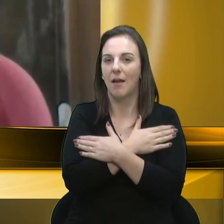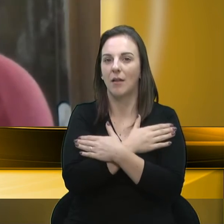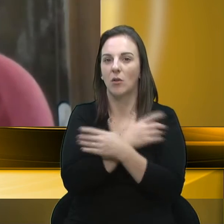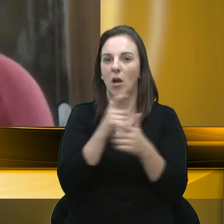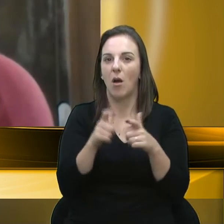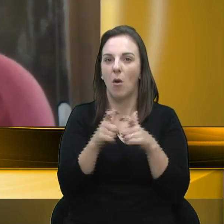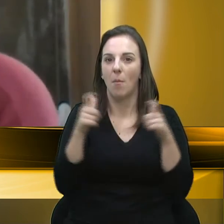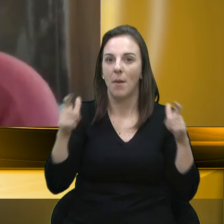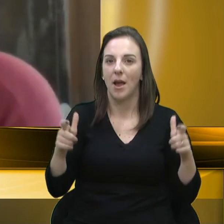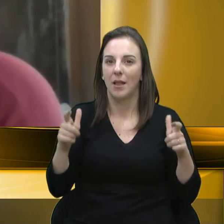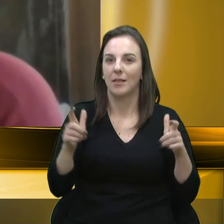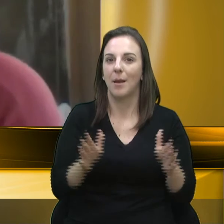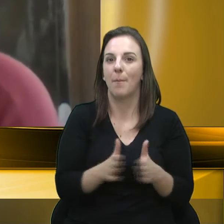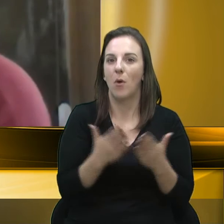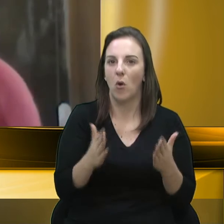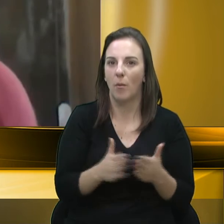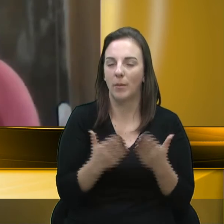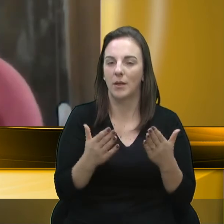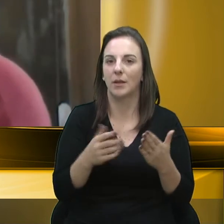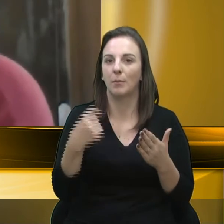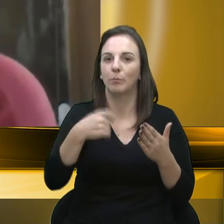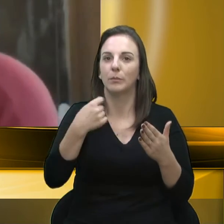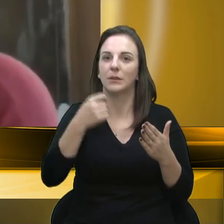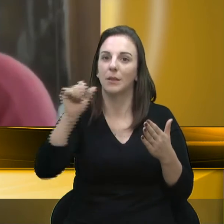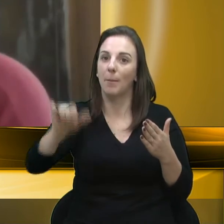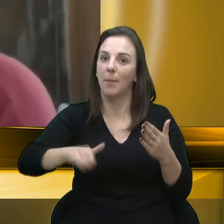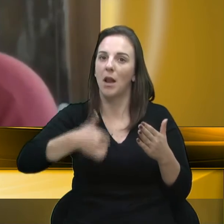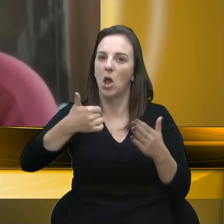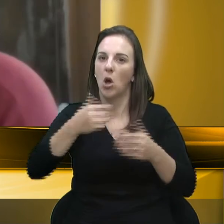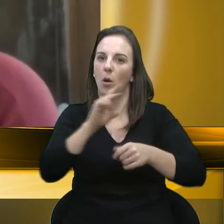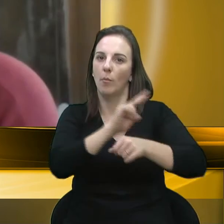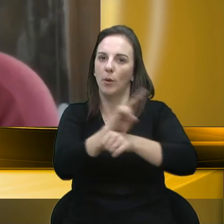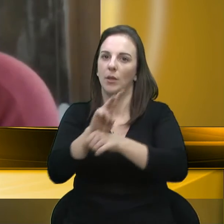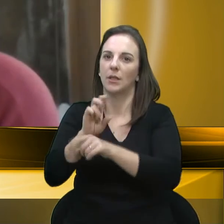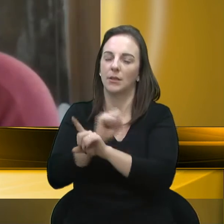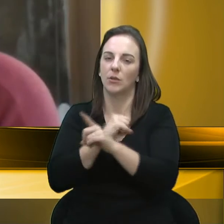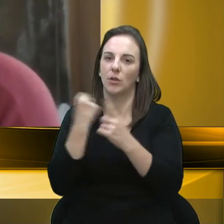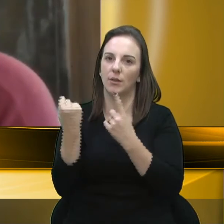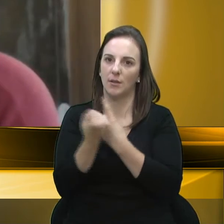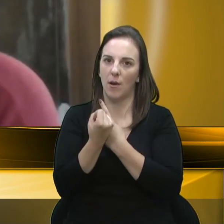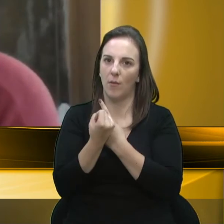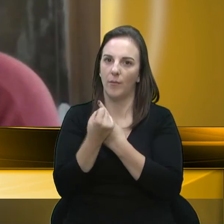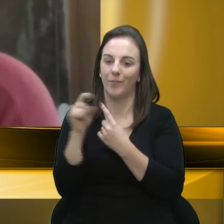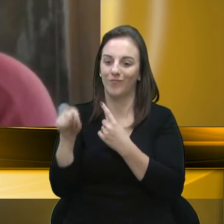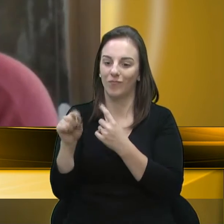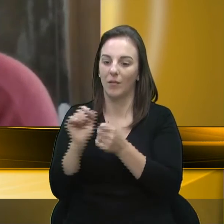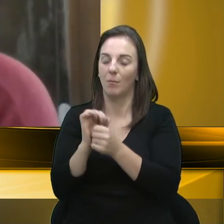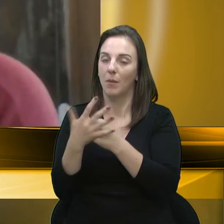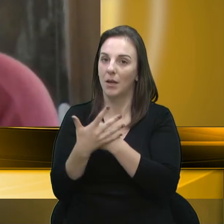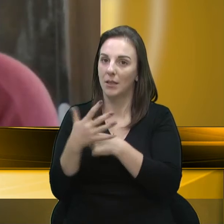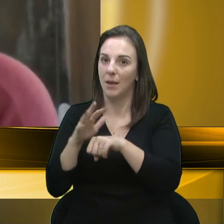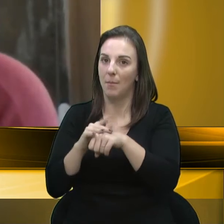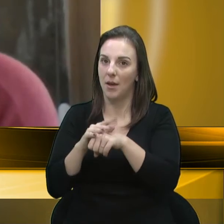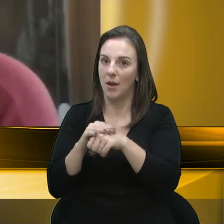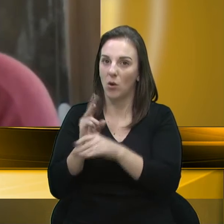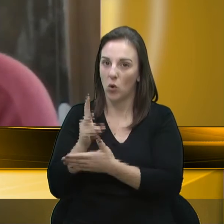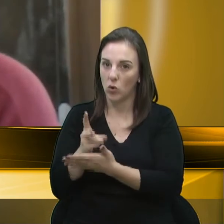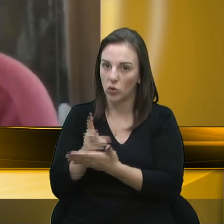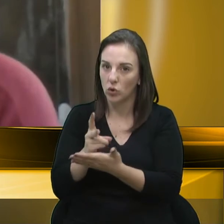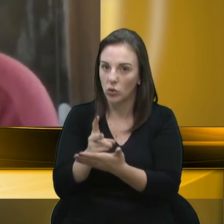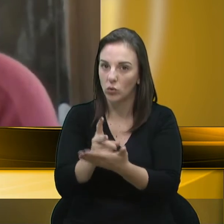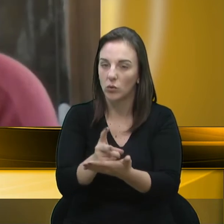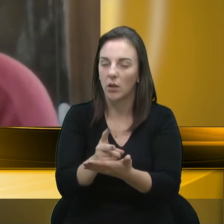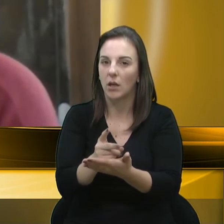a necessidade de melhoria no nosso sistema de proteção social. Enquanto a pandemia perdurar, medidas que apoiem os